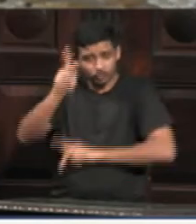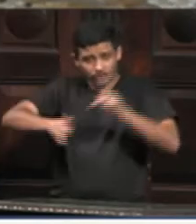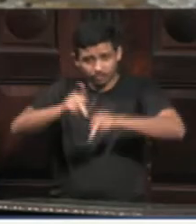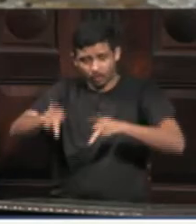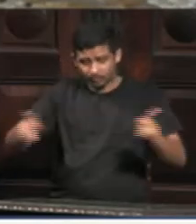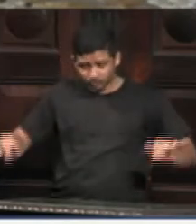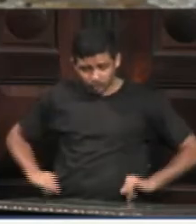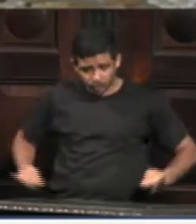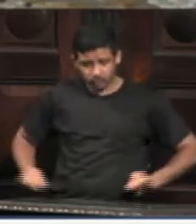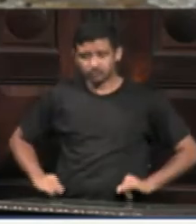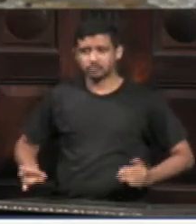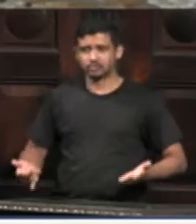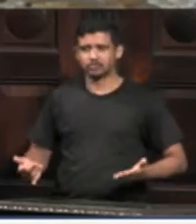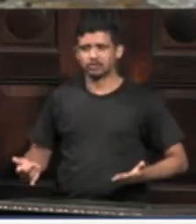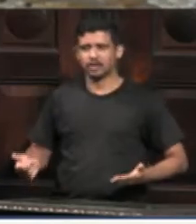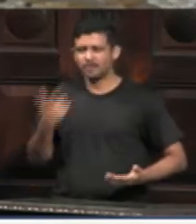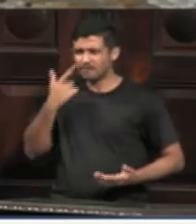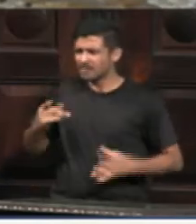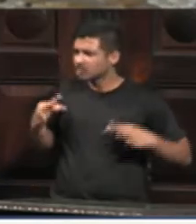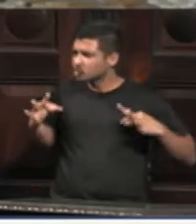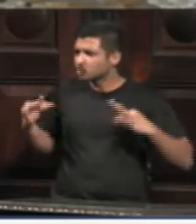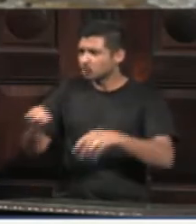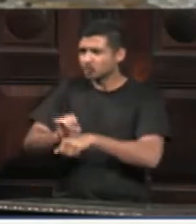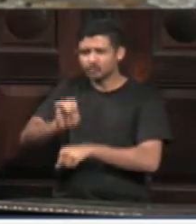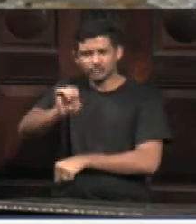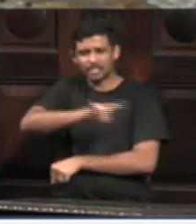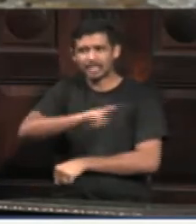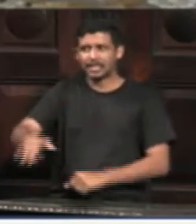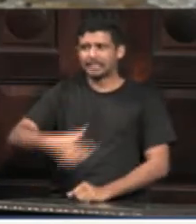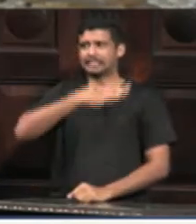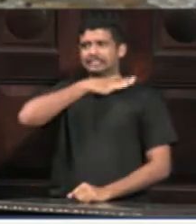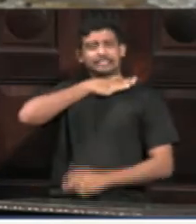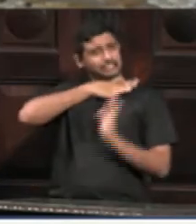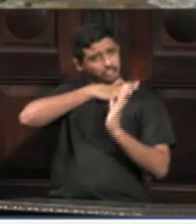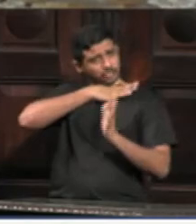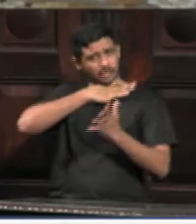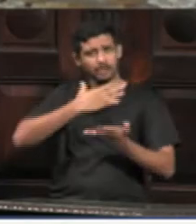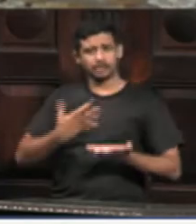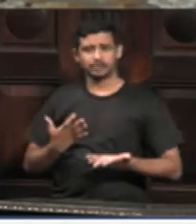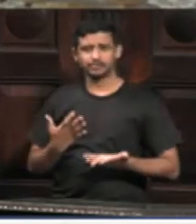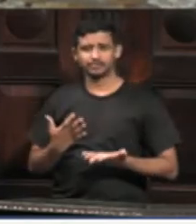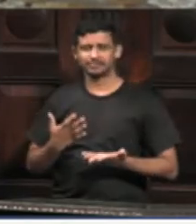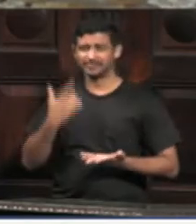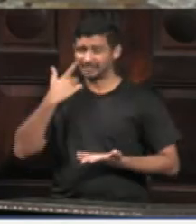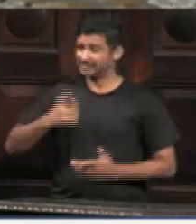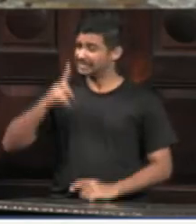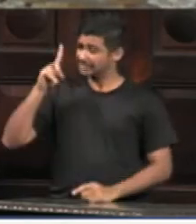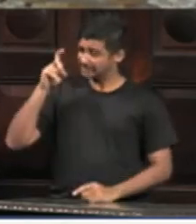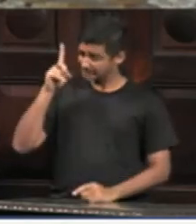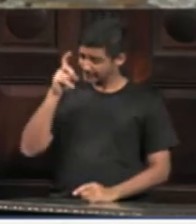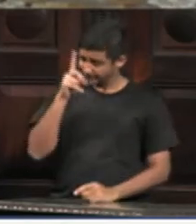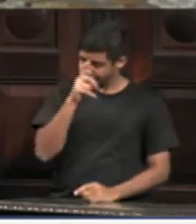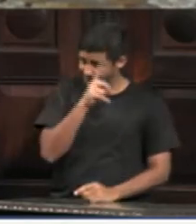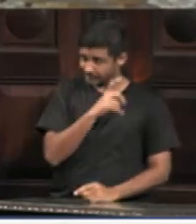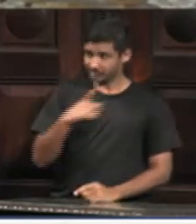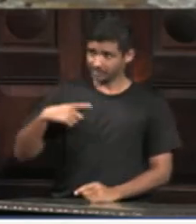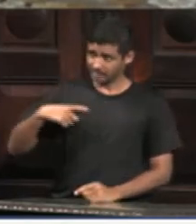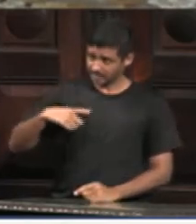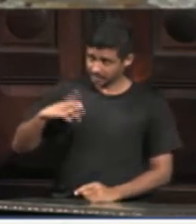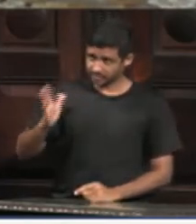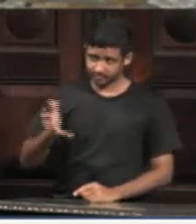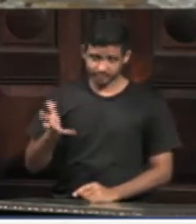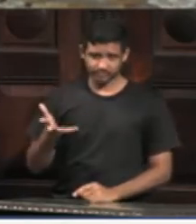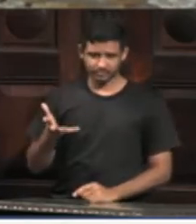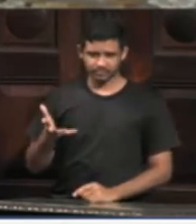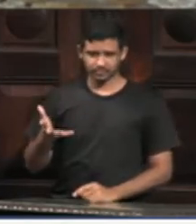esse drama no estado do Rio de Janeiro, um estado que já está em grande dificuldade, passando por momentos difíceis, como nós já passamos,